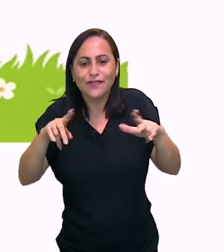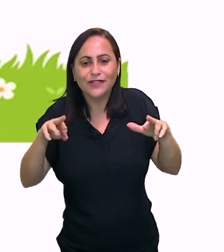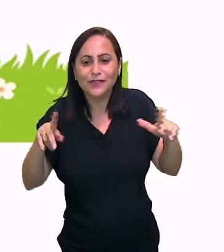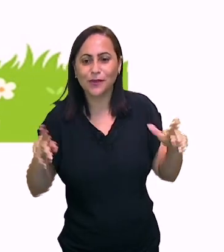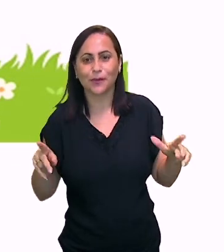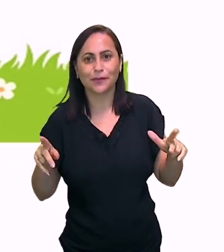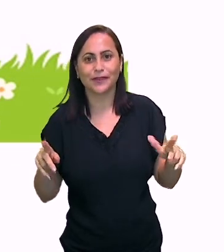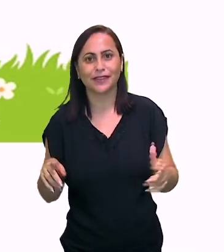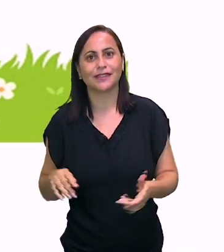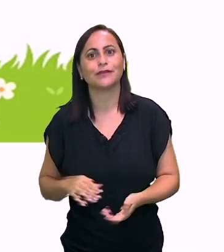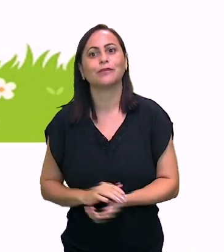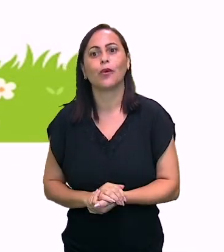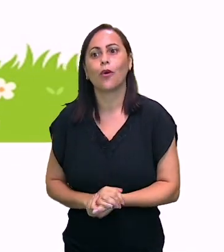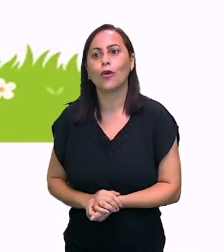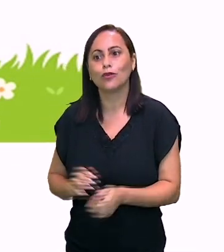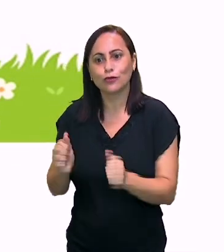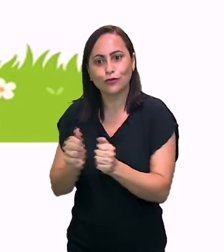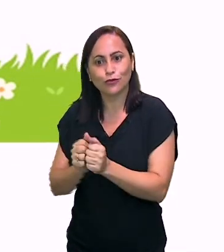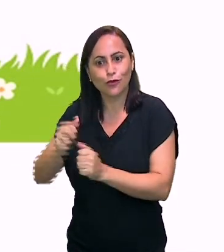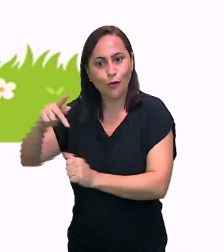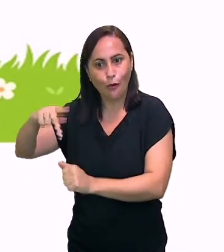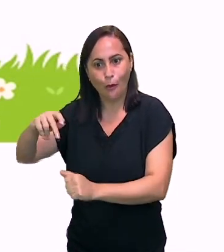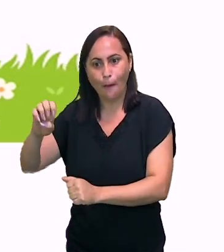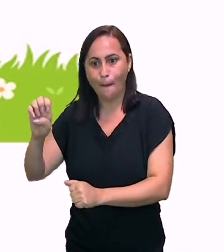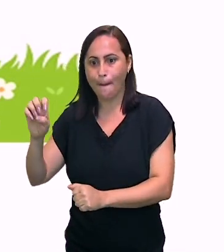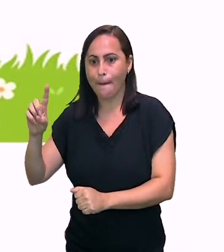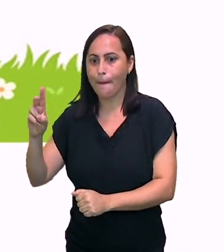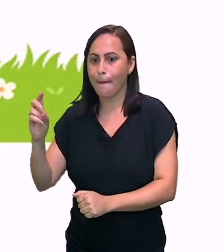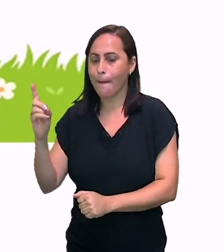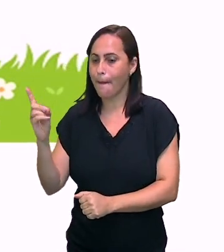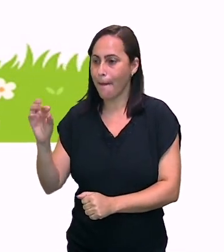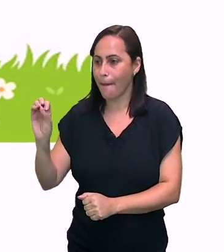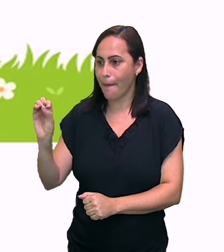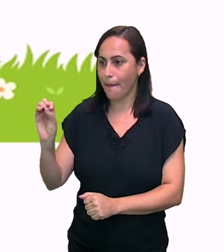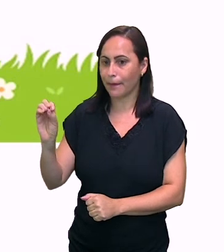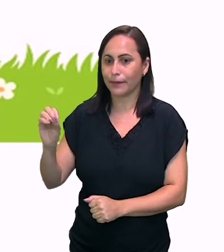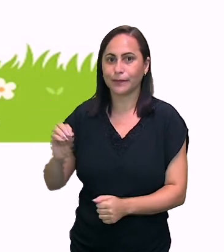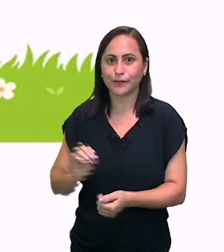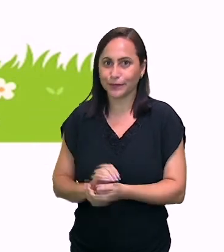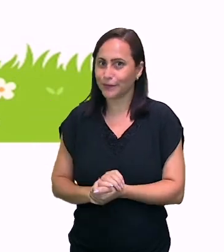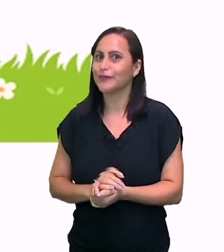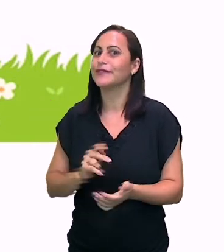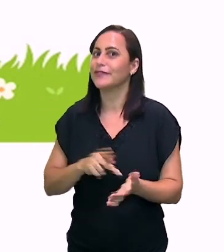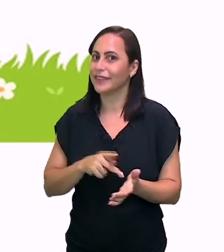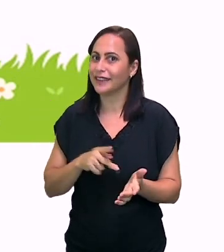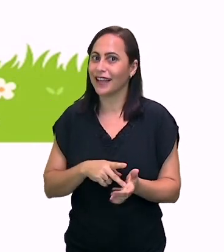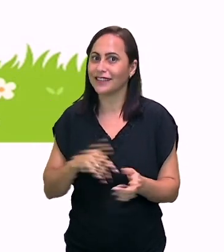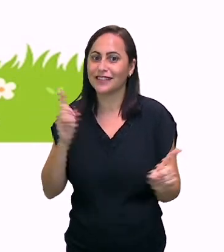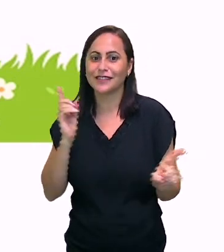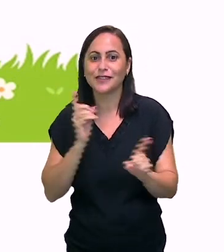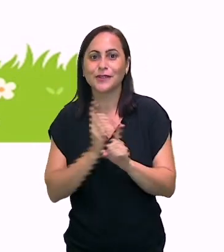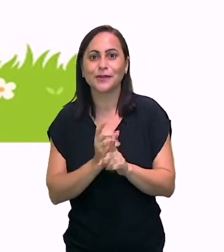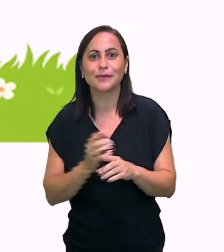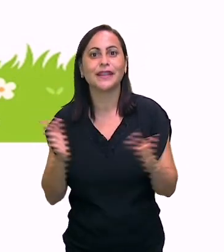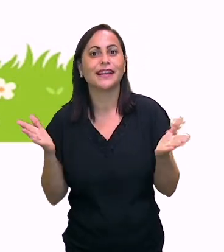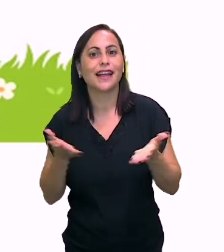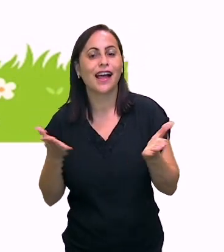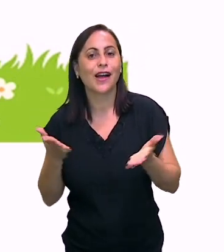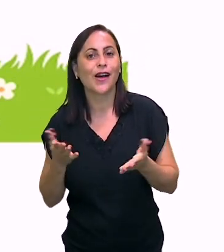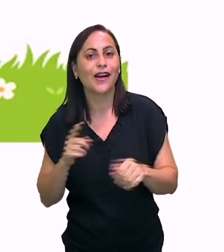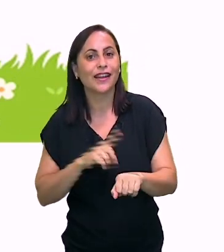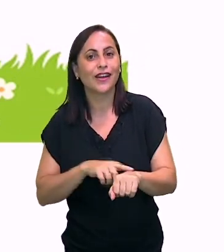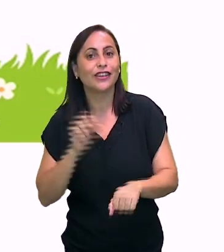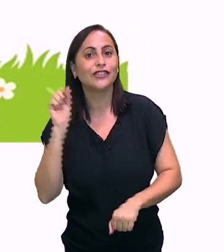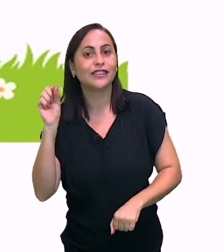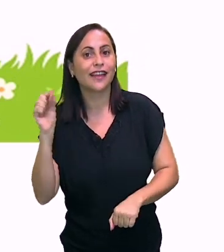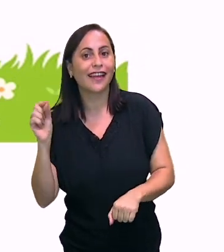somos com o Pedro, não é mesmo? Descobri também que agora é hora de acessar a